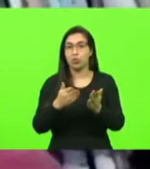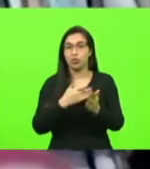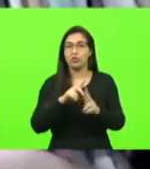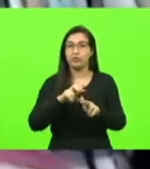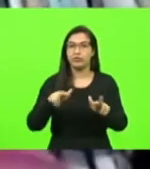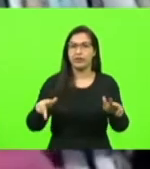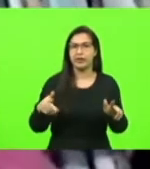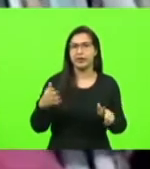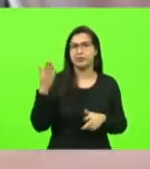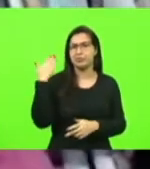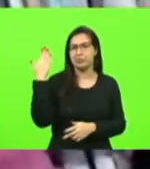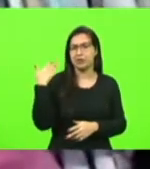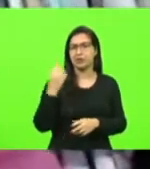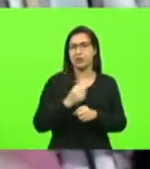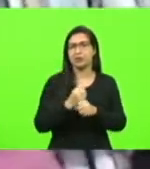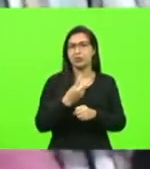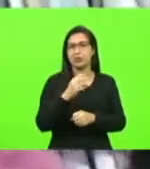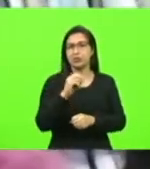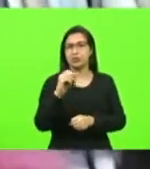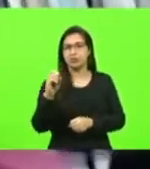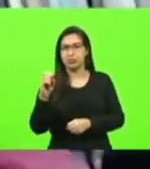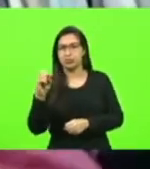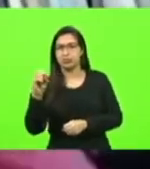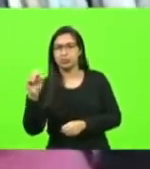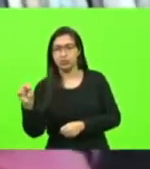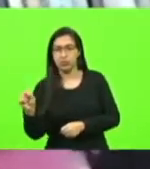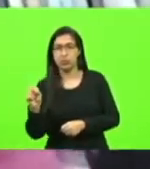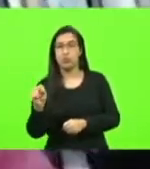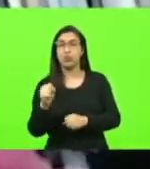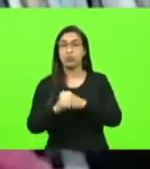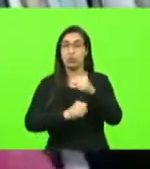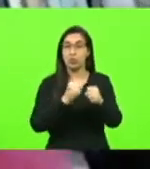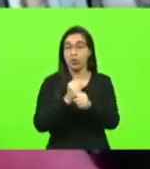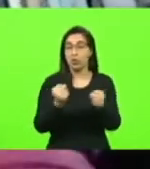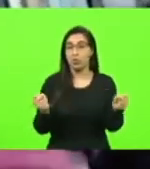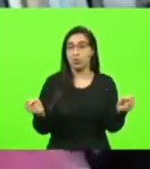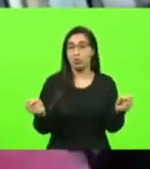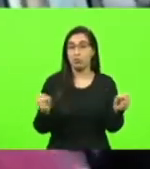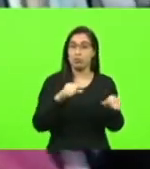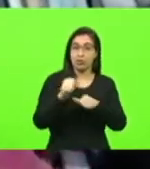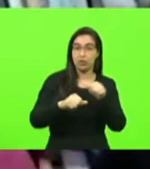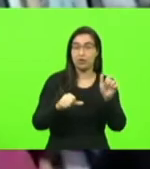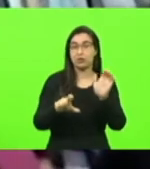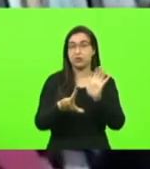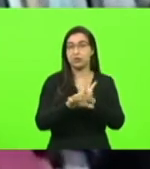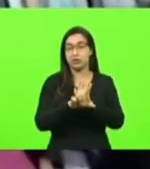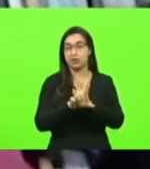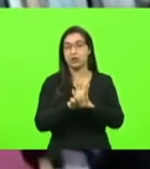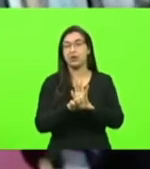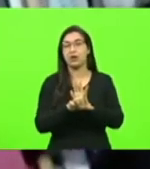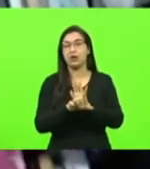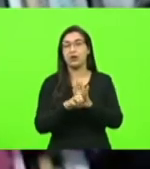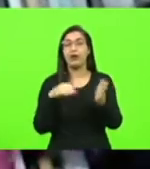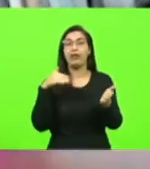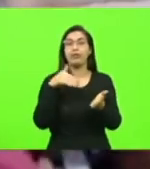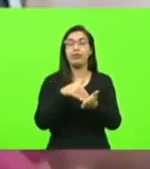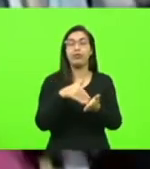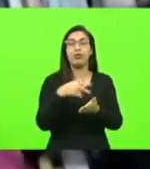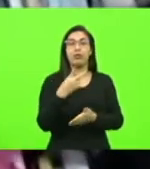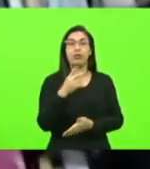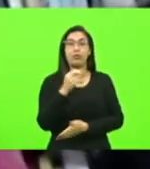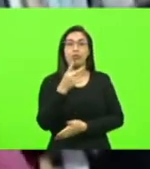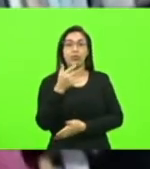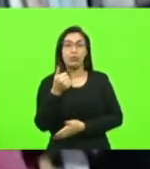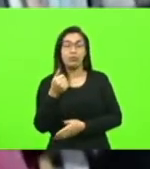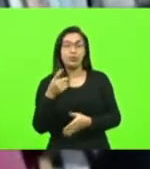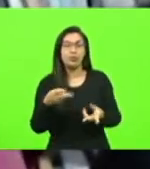lá em 2008, 2008, que foi o ano da mudança da lei, né? A 2021, podemos constatar que